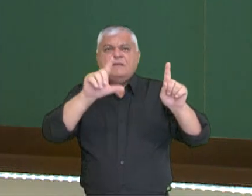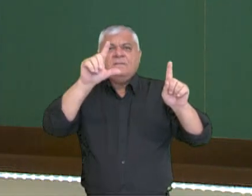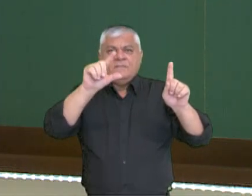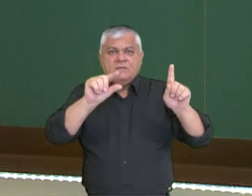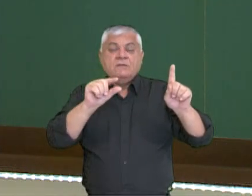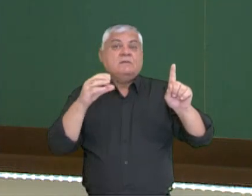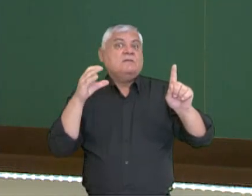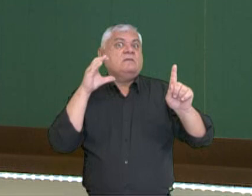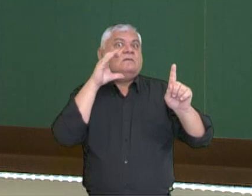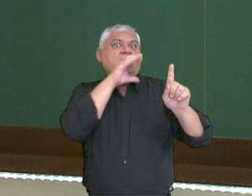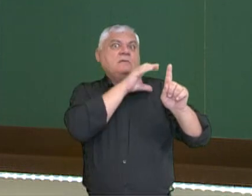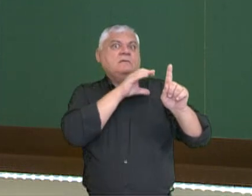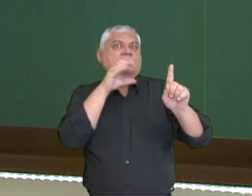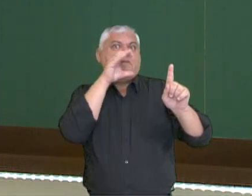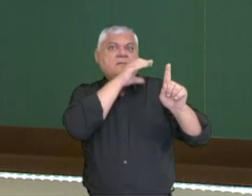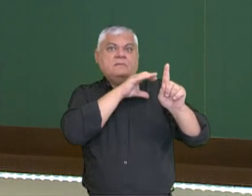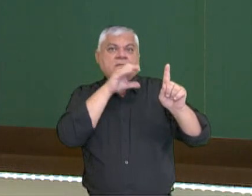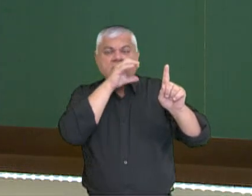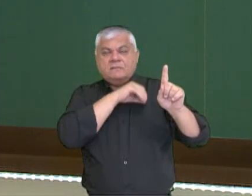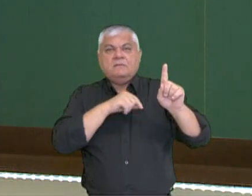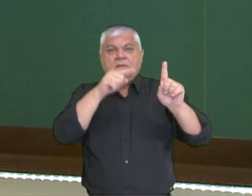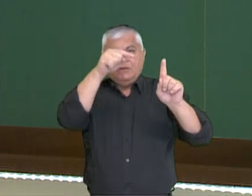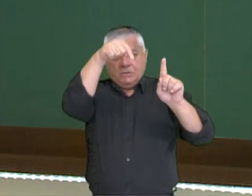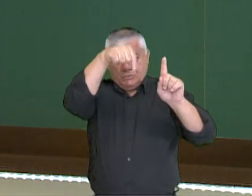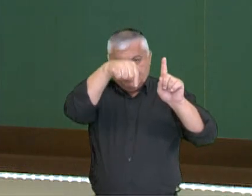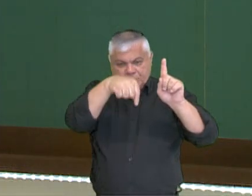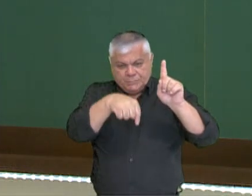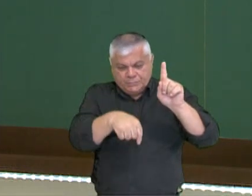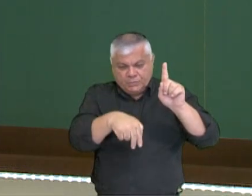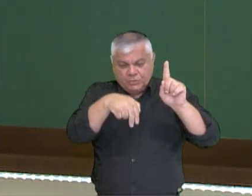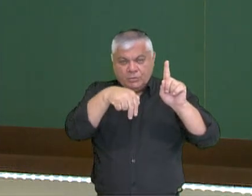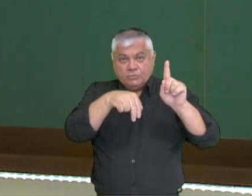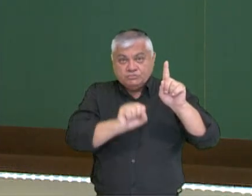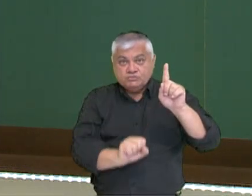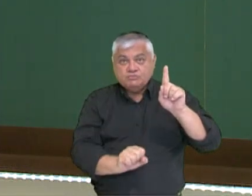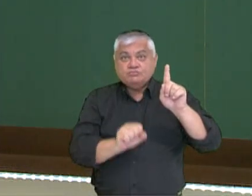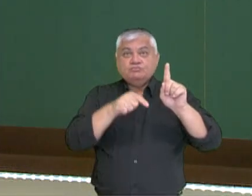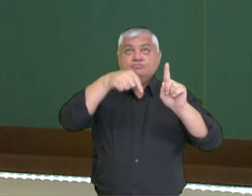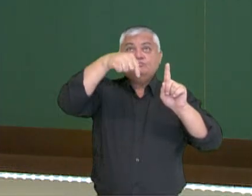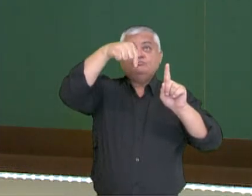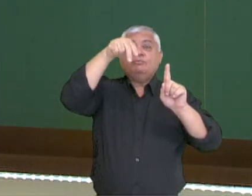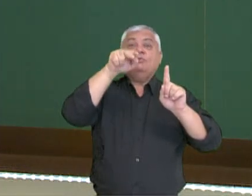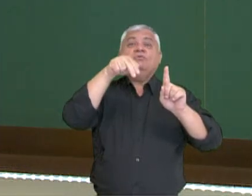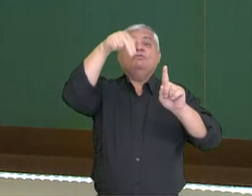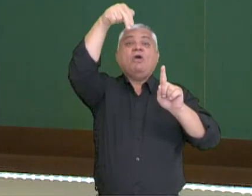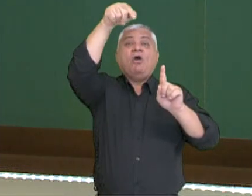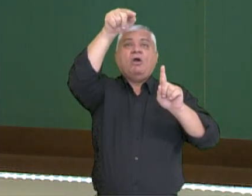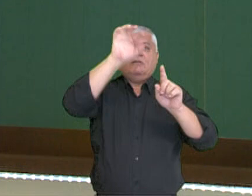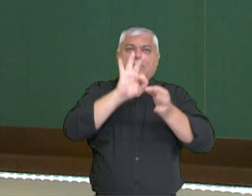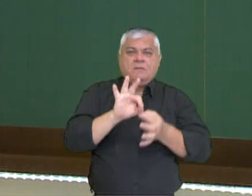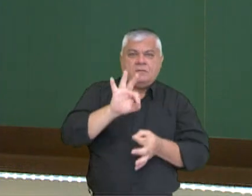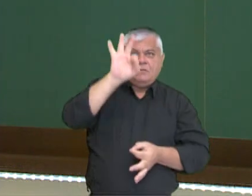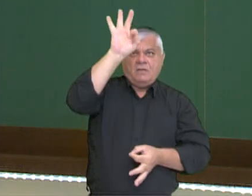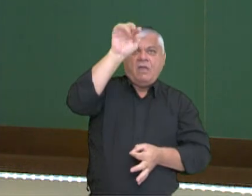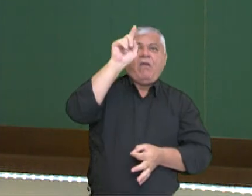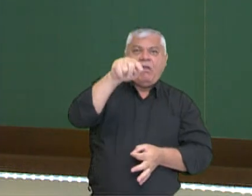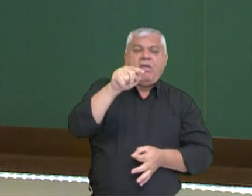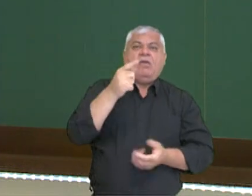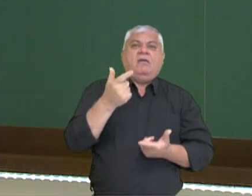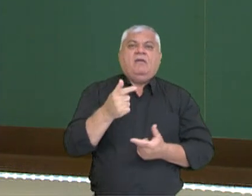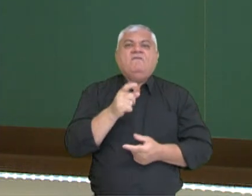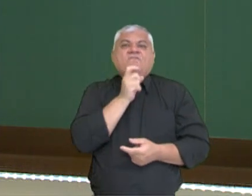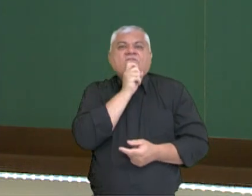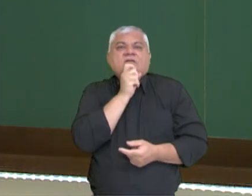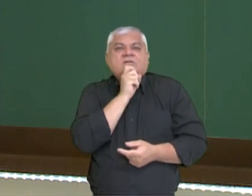mais elevadas. As áreas próximas aos polos norte e sul são áreas de maior latitude, temperaturas